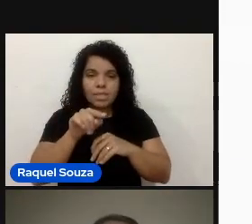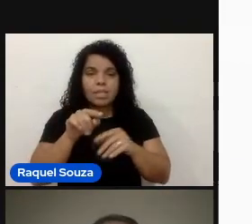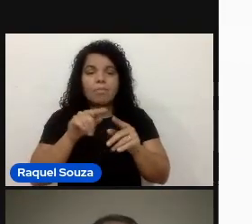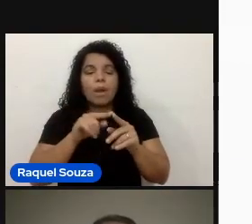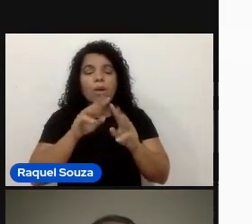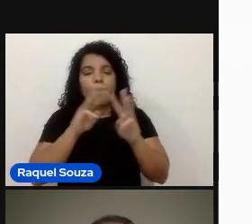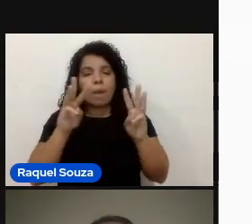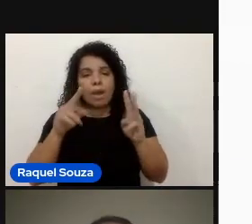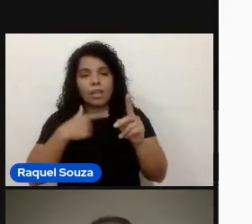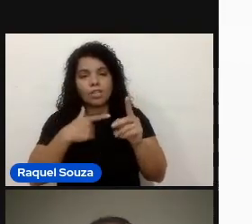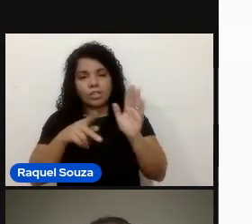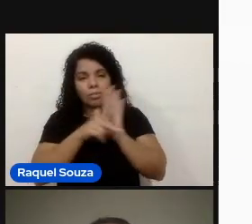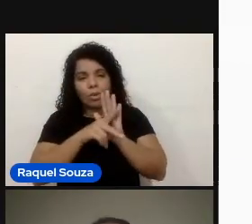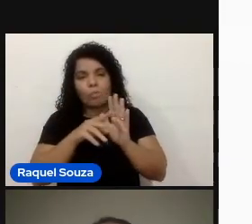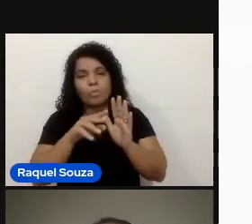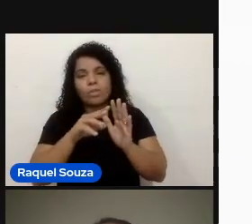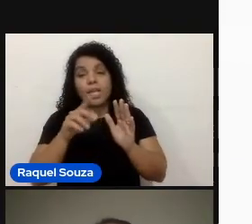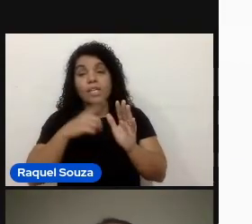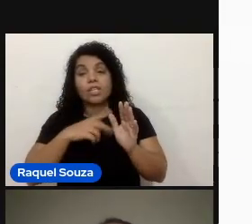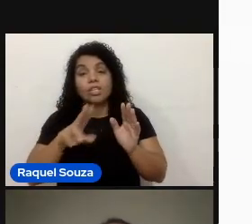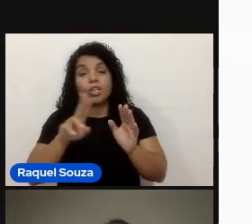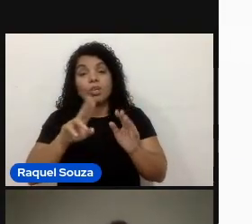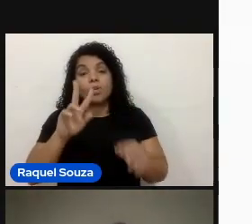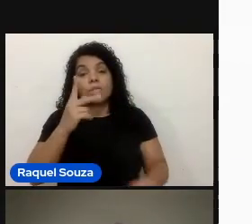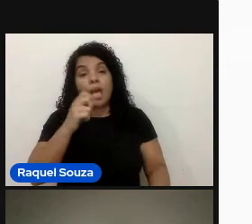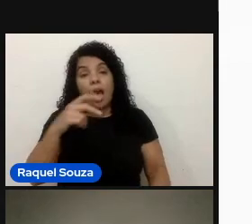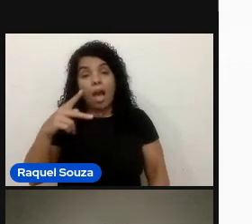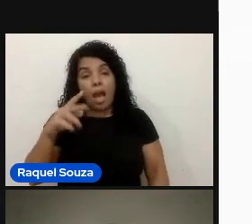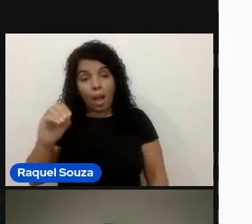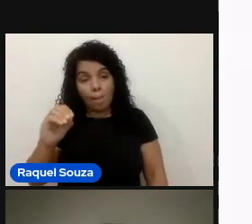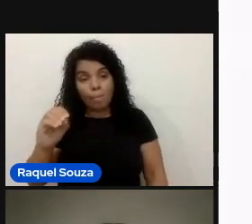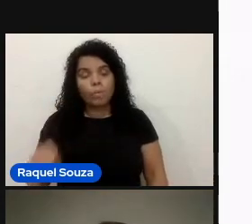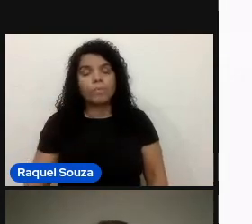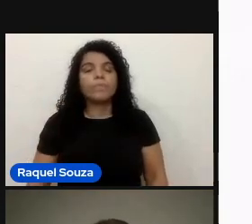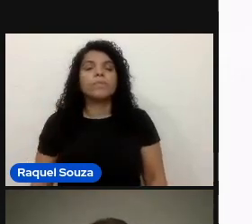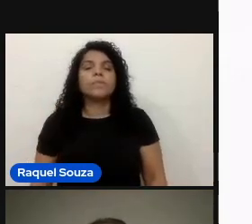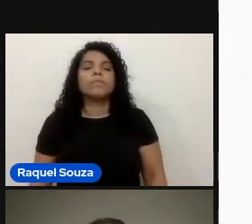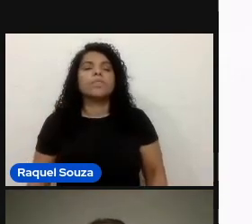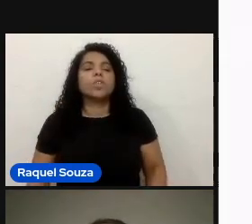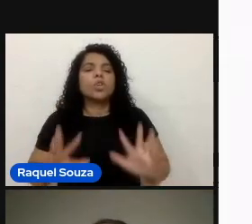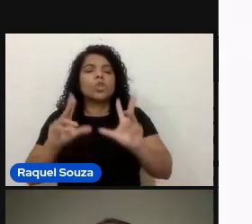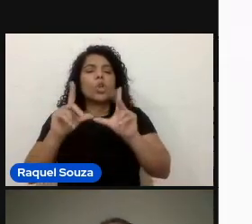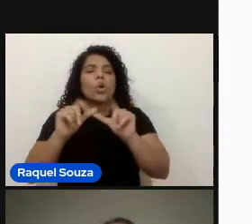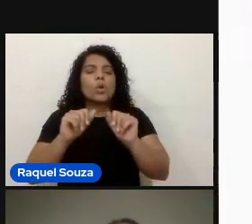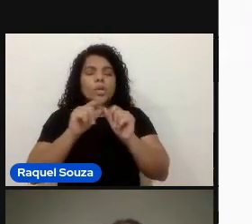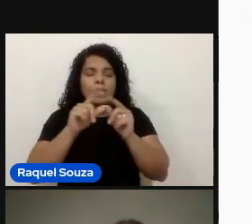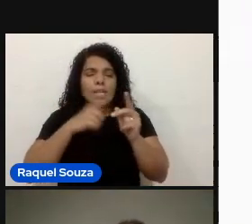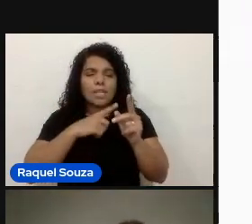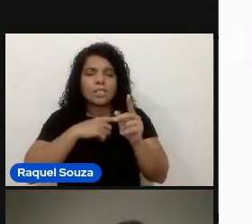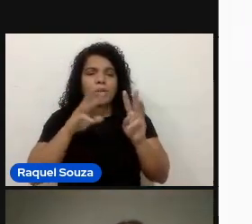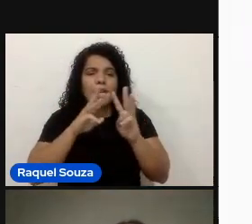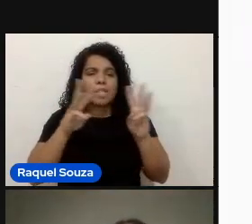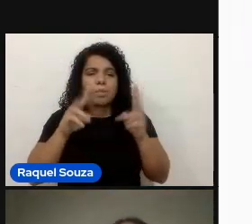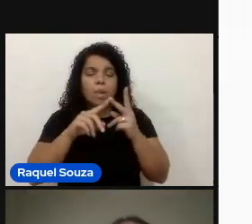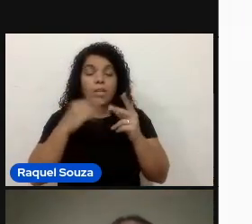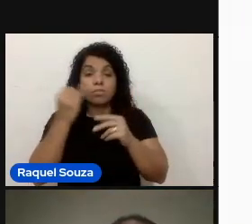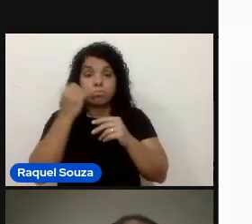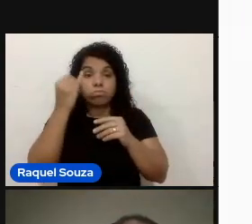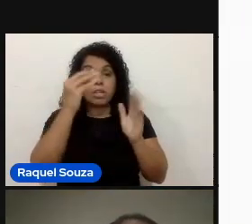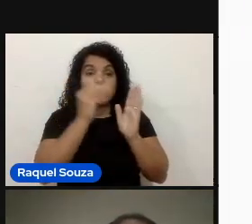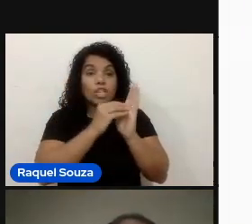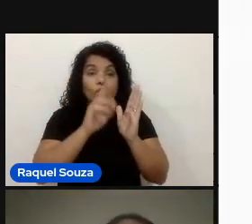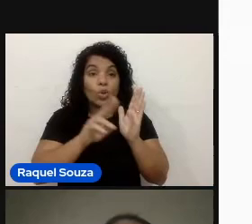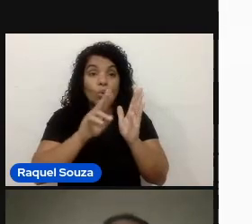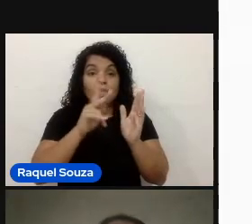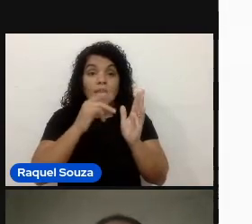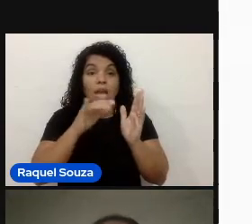site, a gente usa o Rapo, a gente pega todas as páginas que são mais importantes e usa o Rapo para testar em browsers